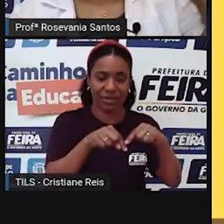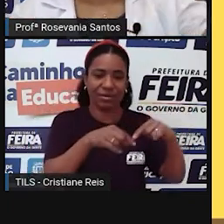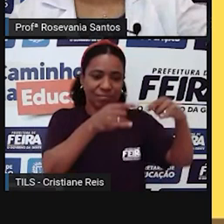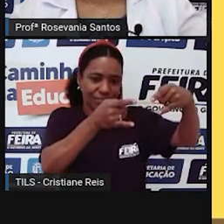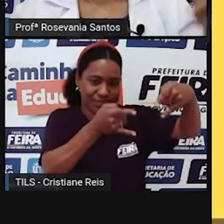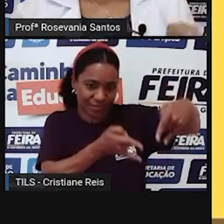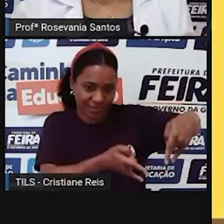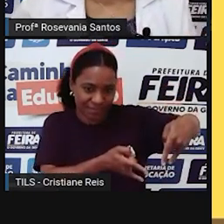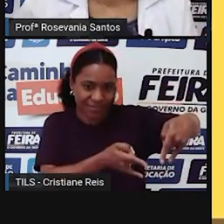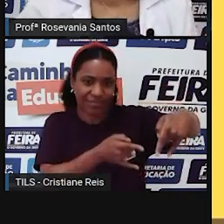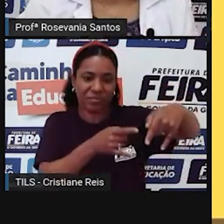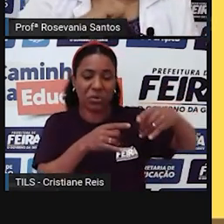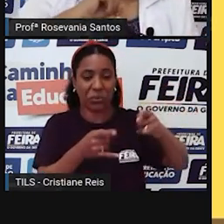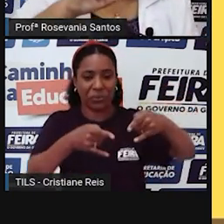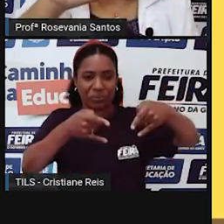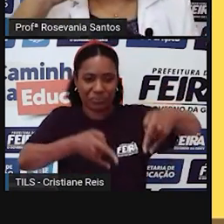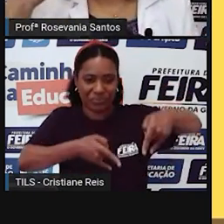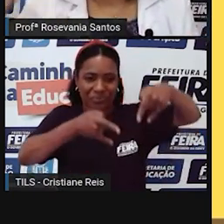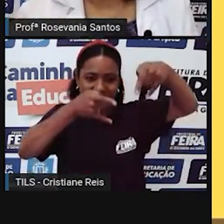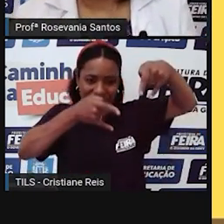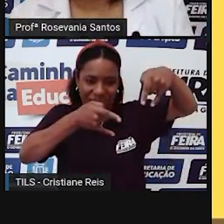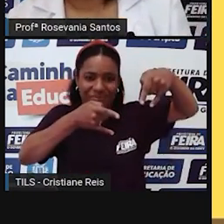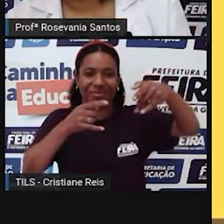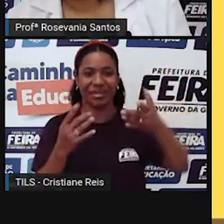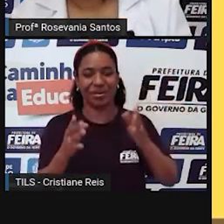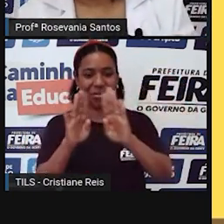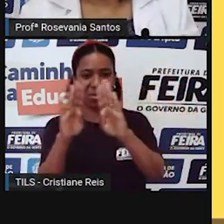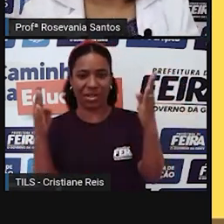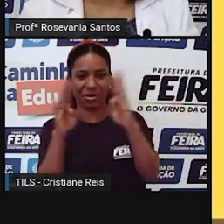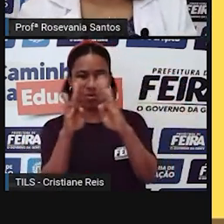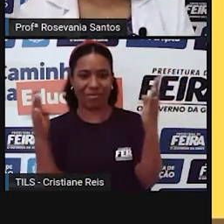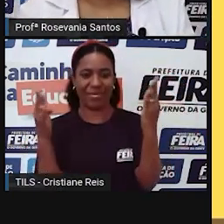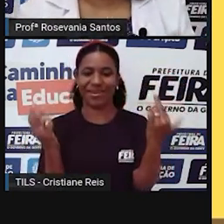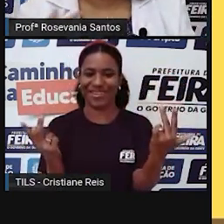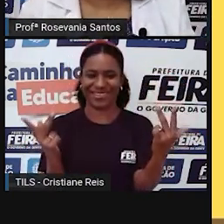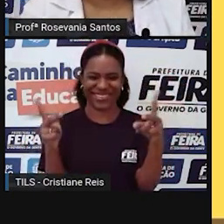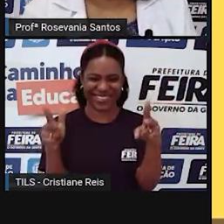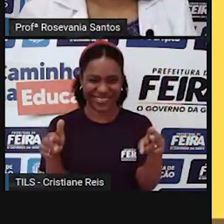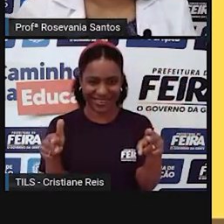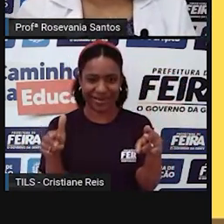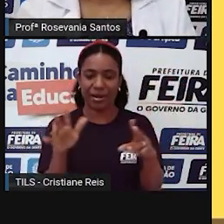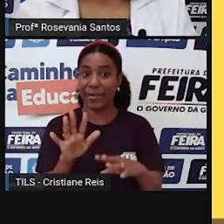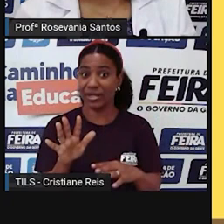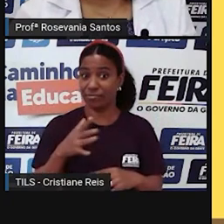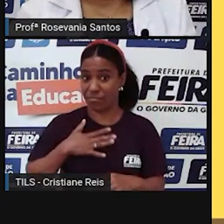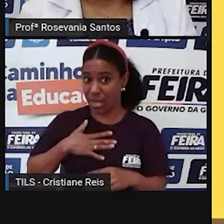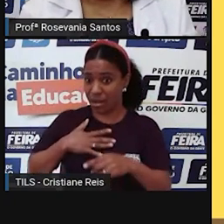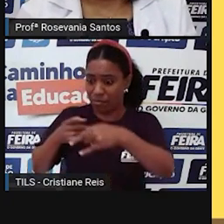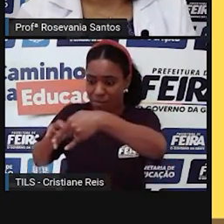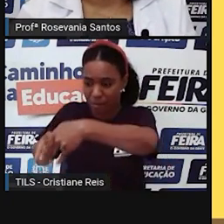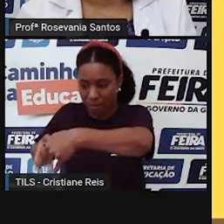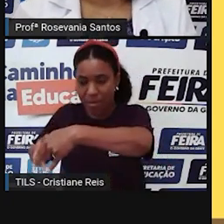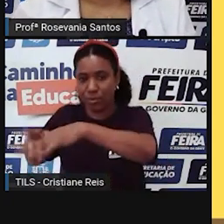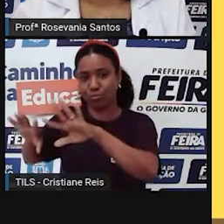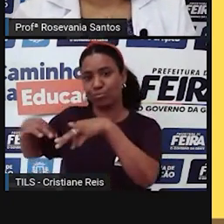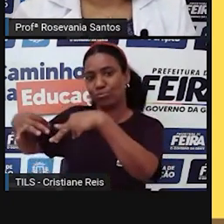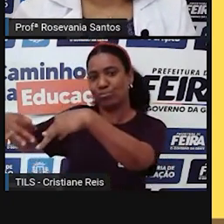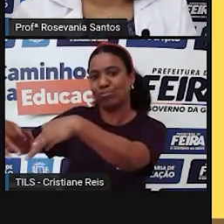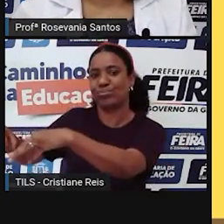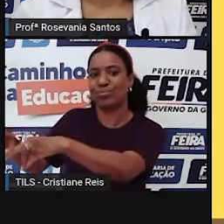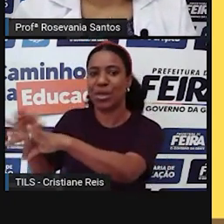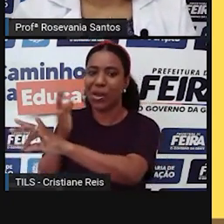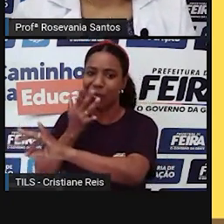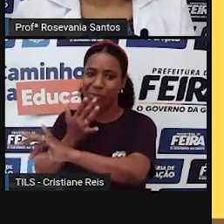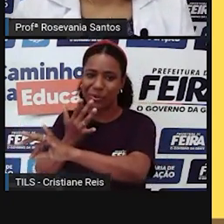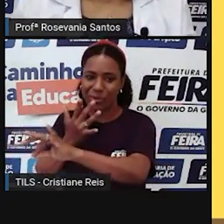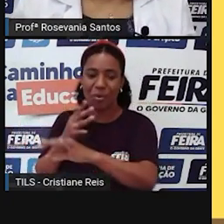bota ali um pôster na parede, você bota uma florzinha no, sei lá, no canto da, numa mesinha de canto ali,